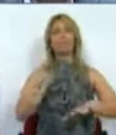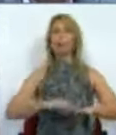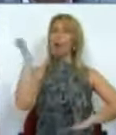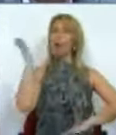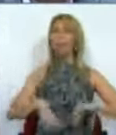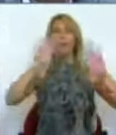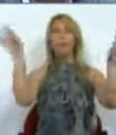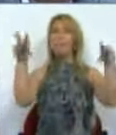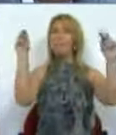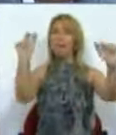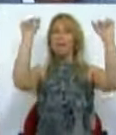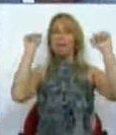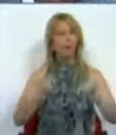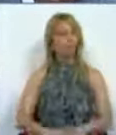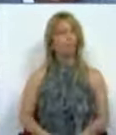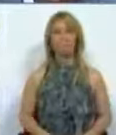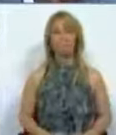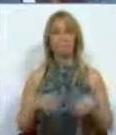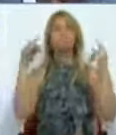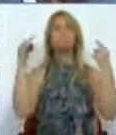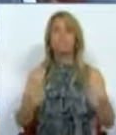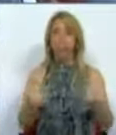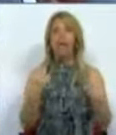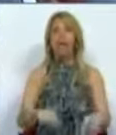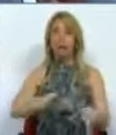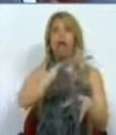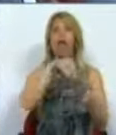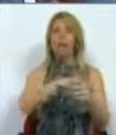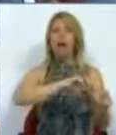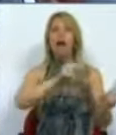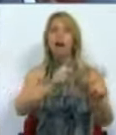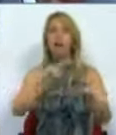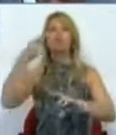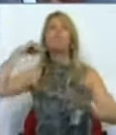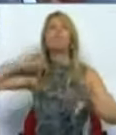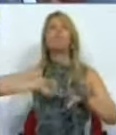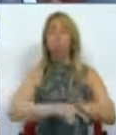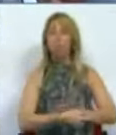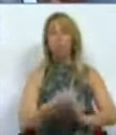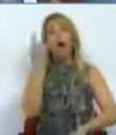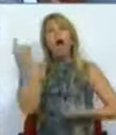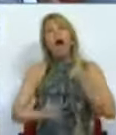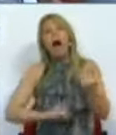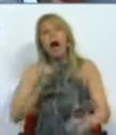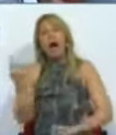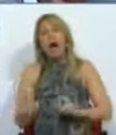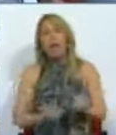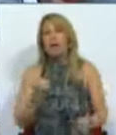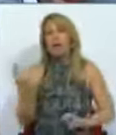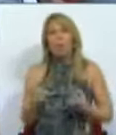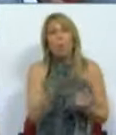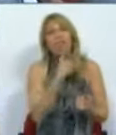Ele comporta, evidentemente, alterações profundas. Alterações, porventura, nem sempre desejáveis, mas